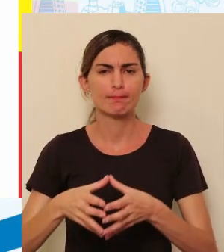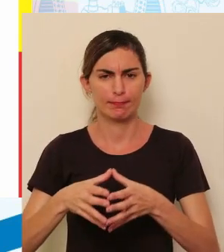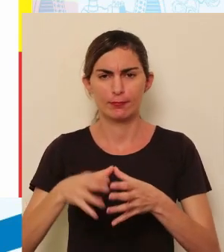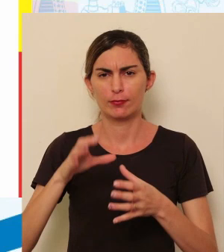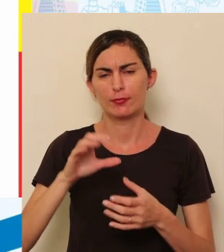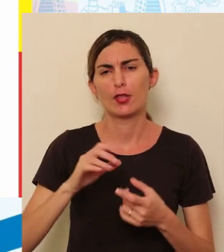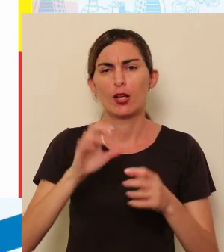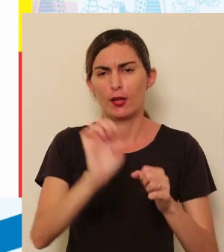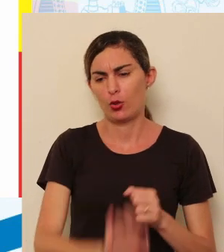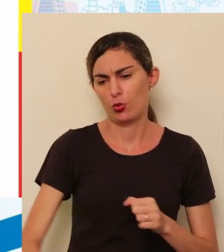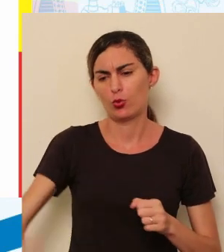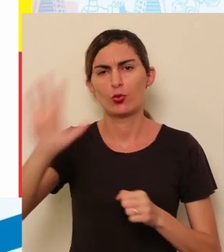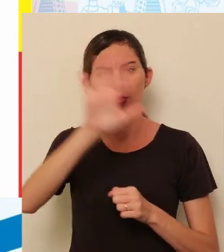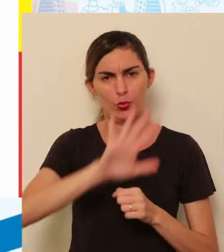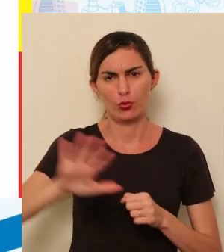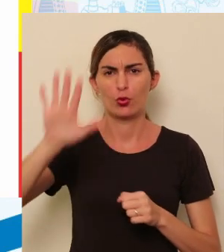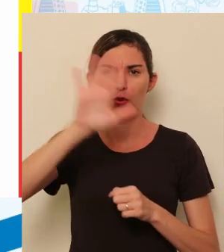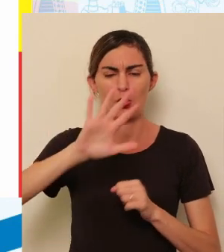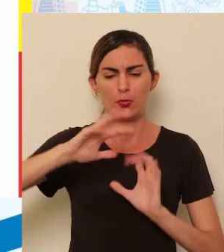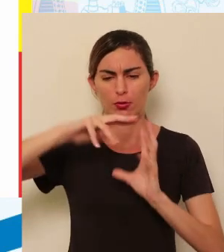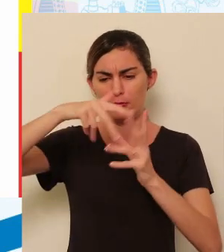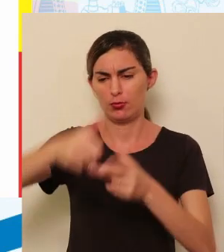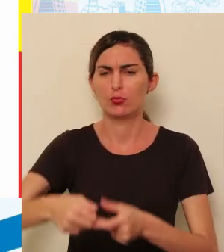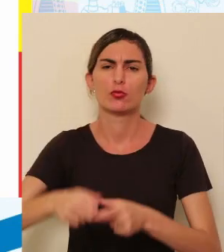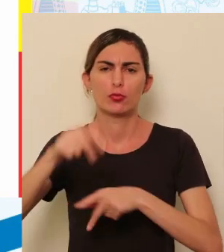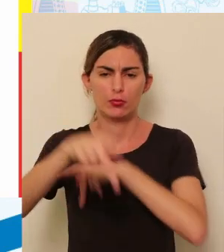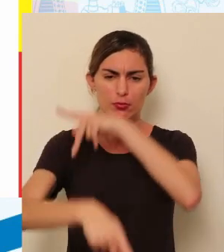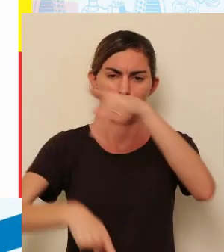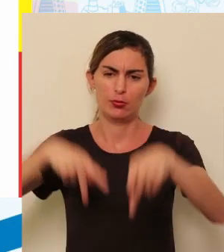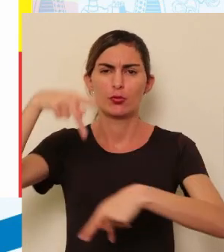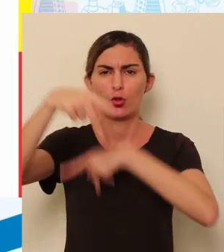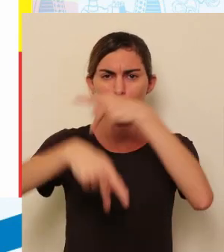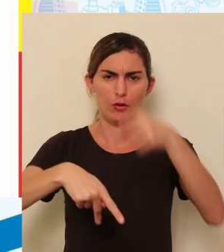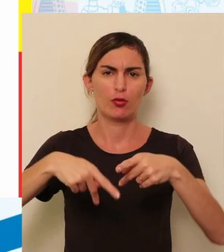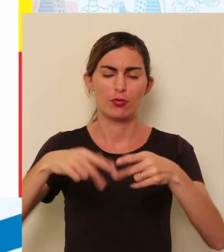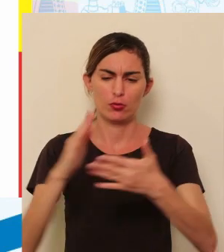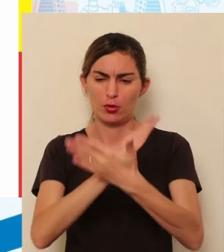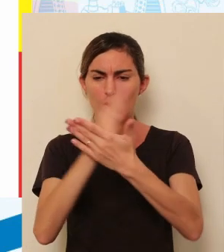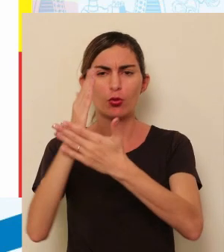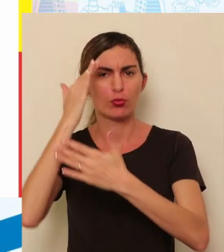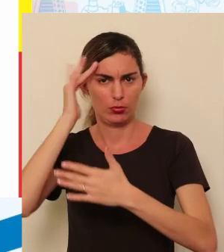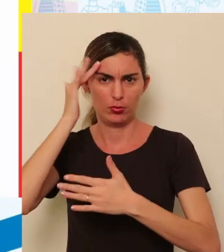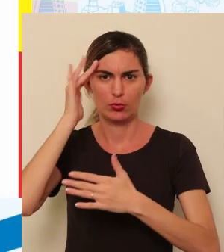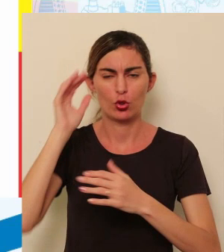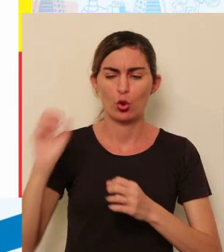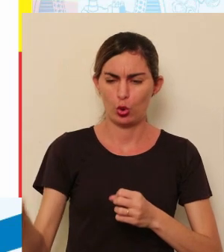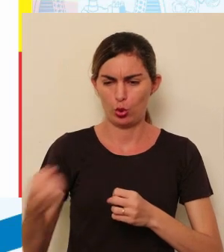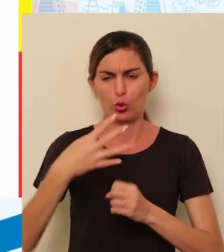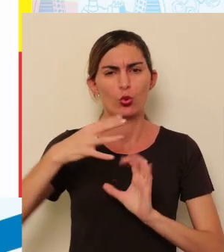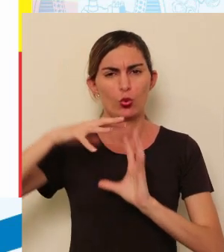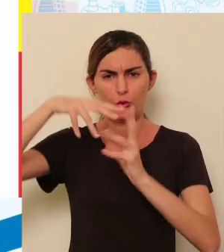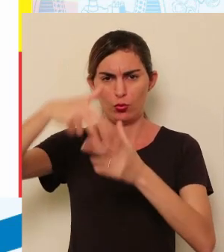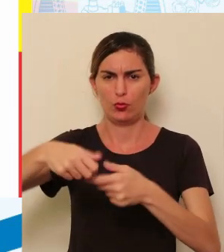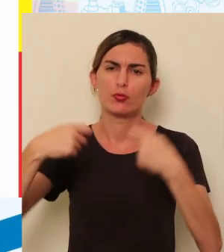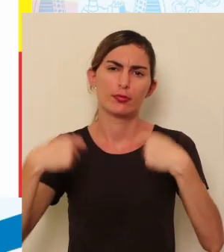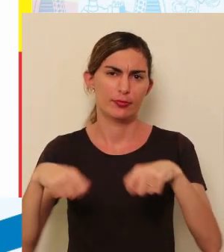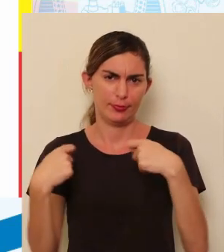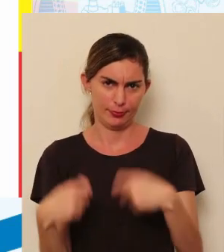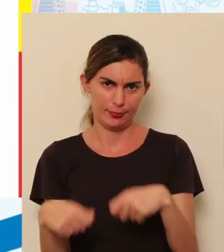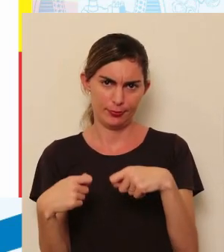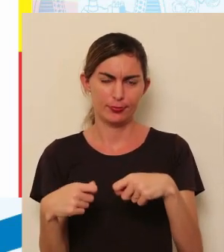da colonização europeia e da mundialização dos povos. Algumas compreensões sobre o Novo Mundo se faz